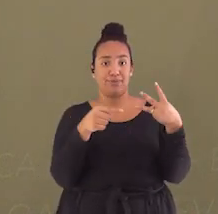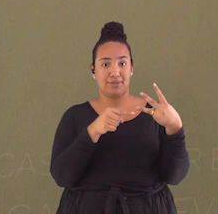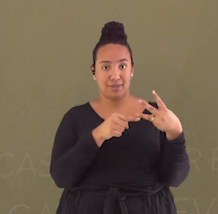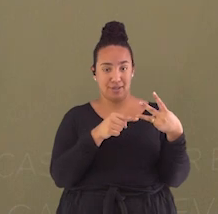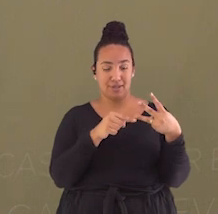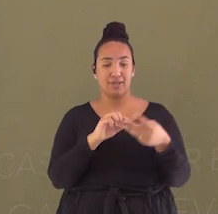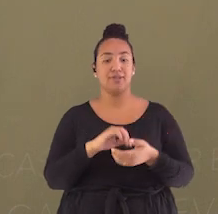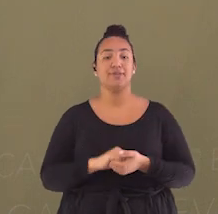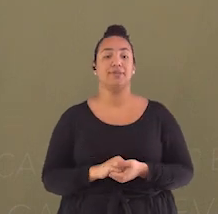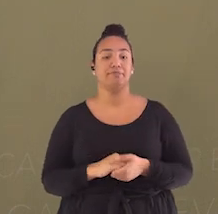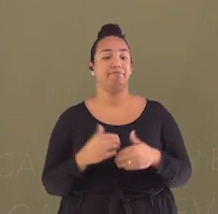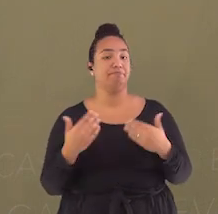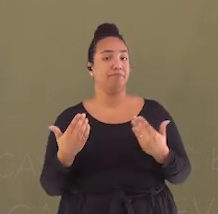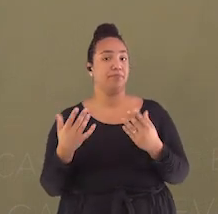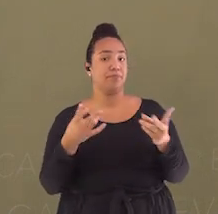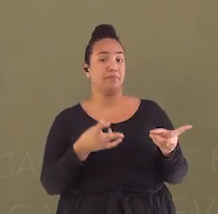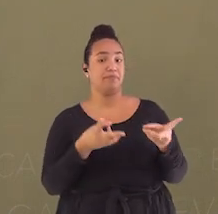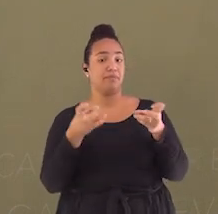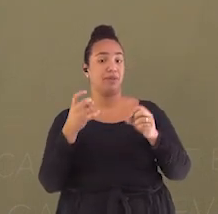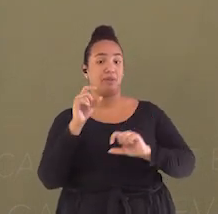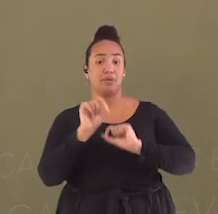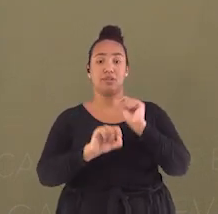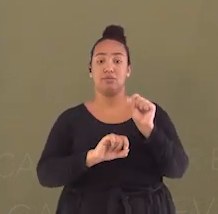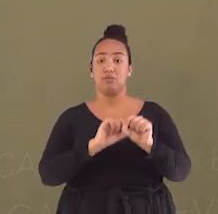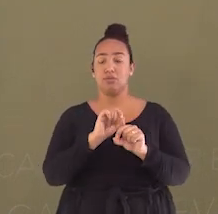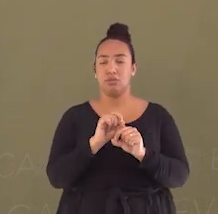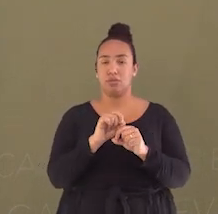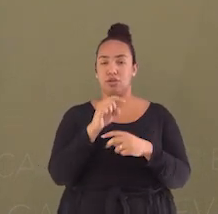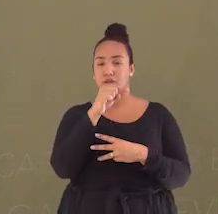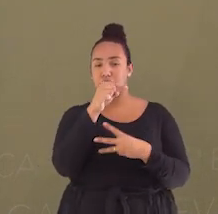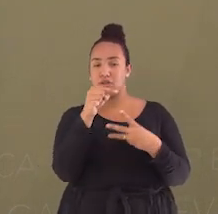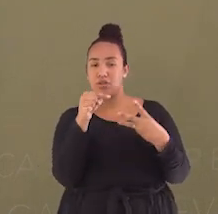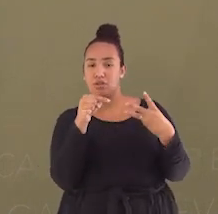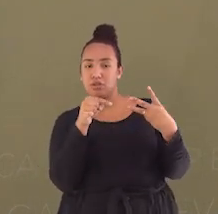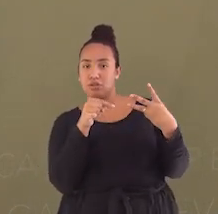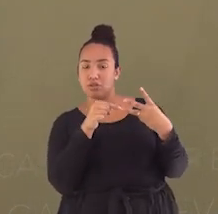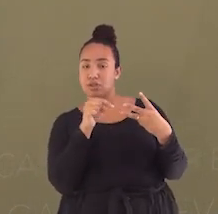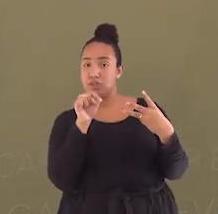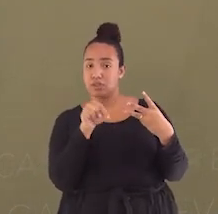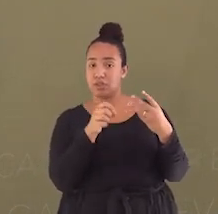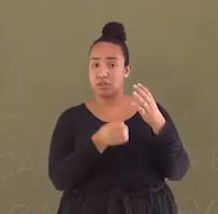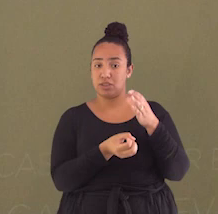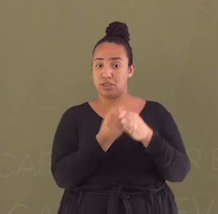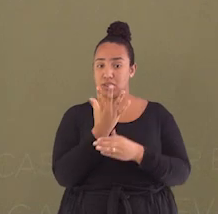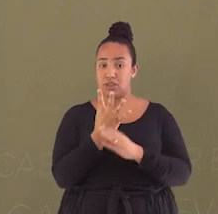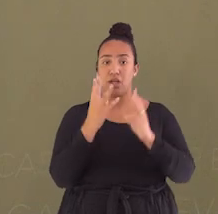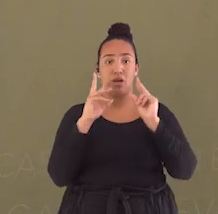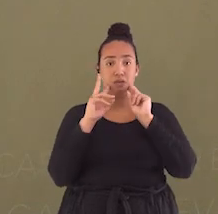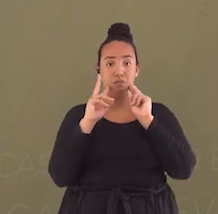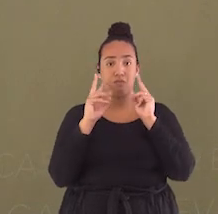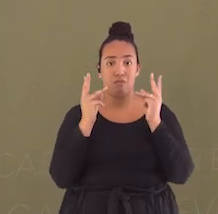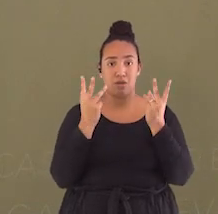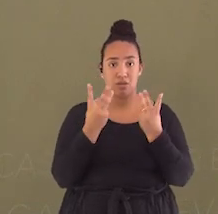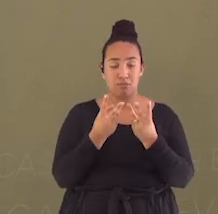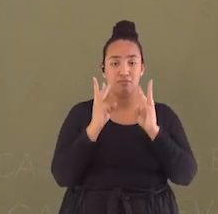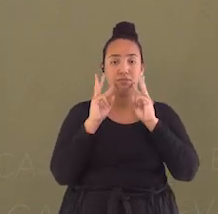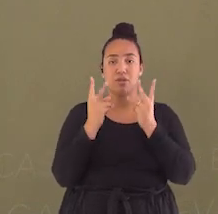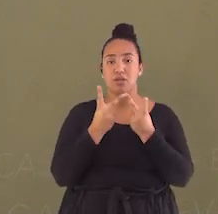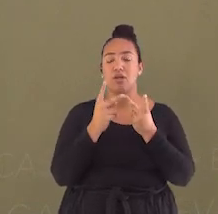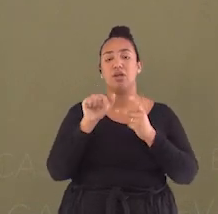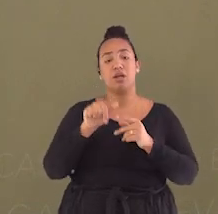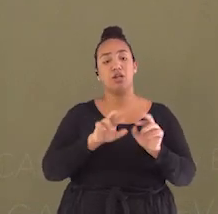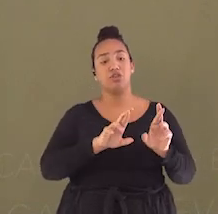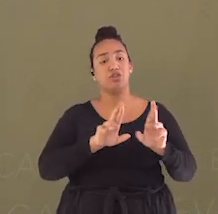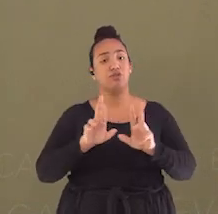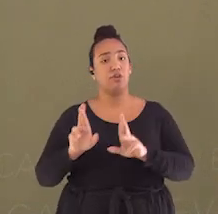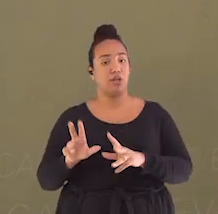E a gente pode notar que a proximidade entre as pequenas partes que formam o material são